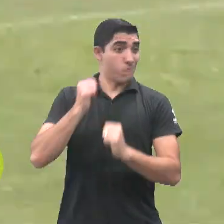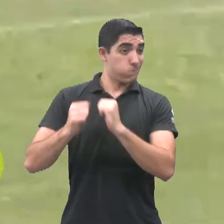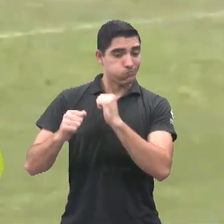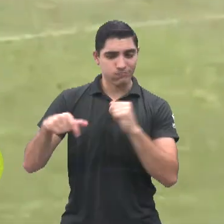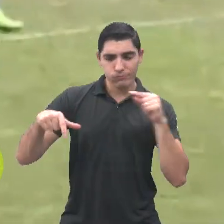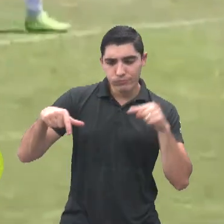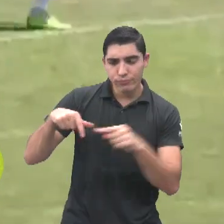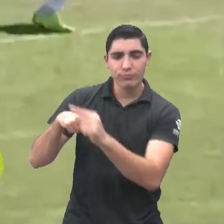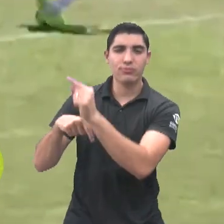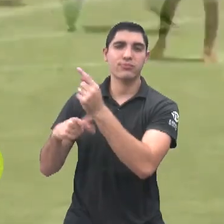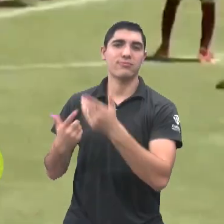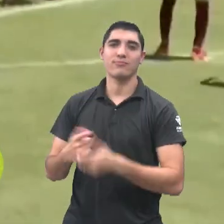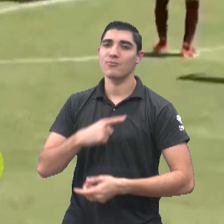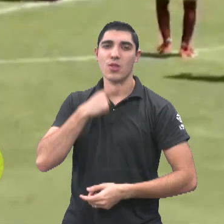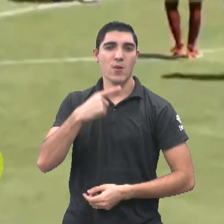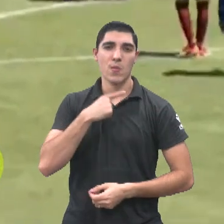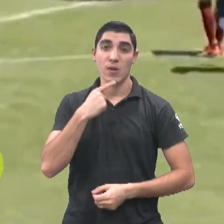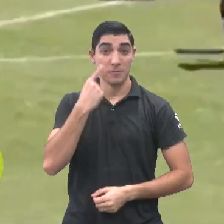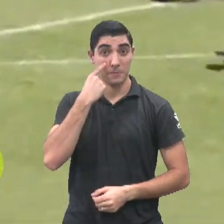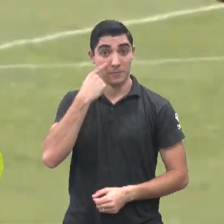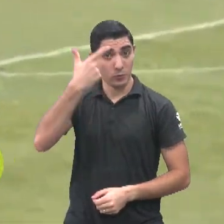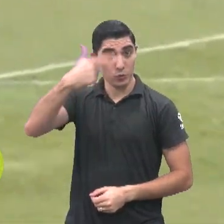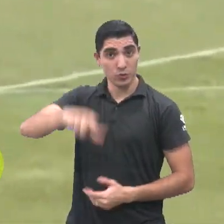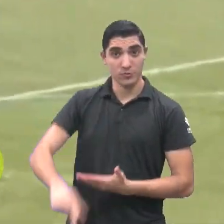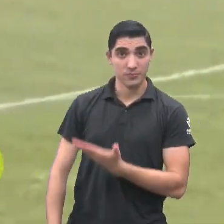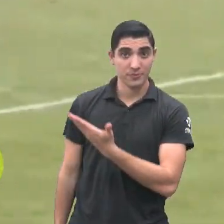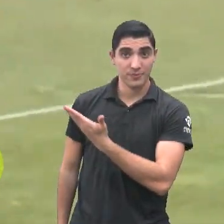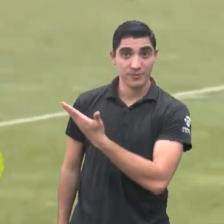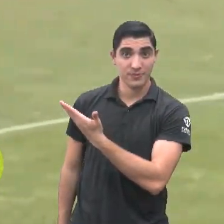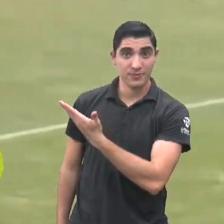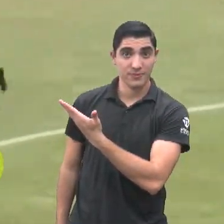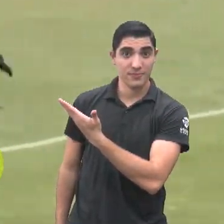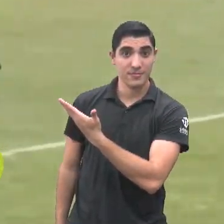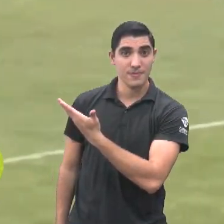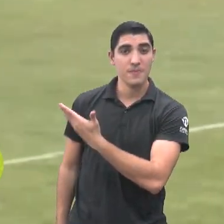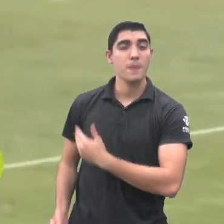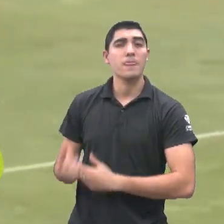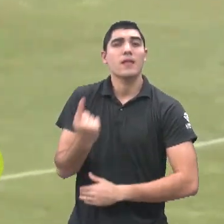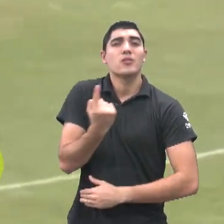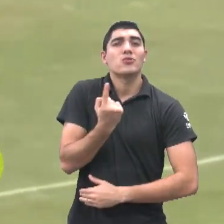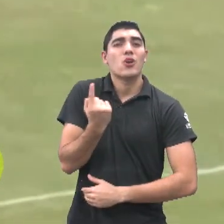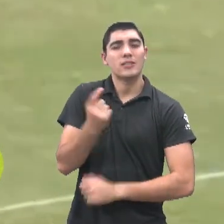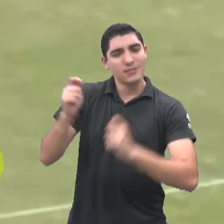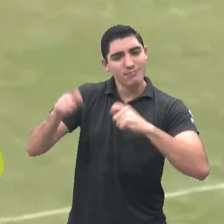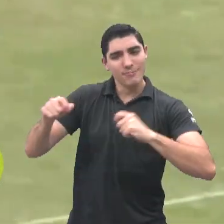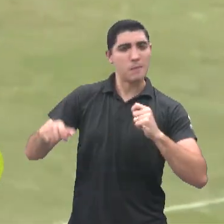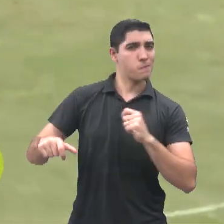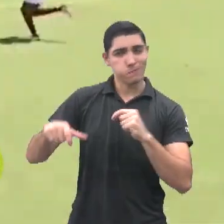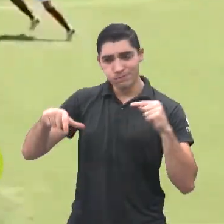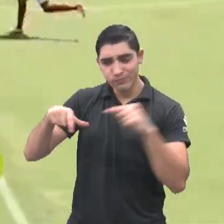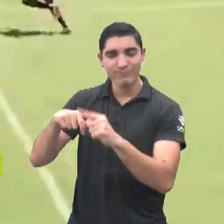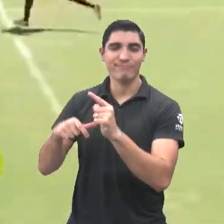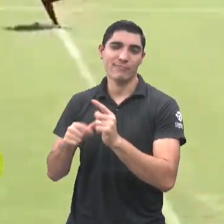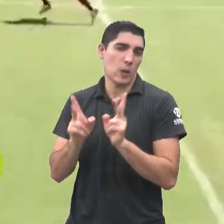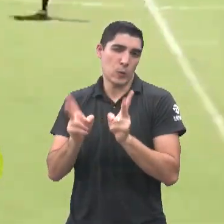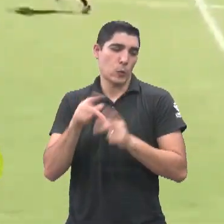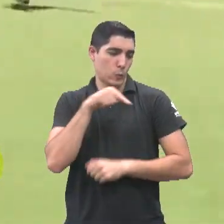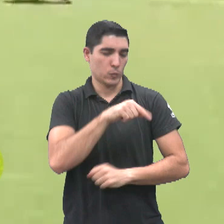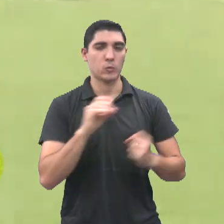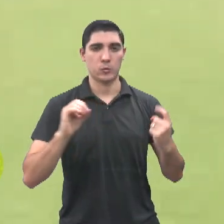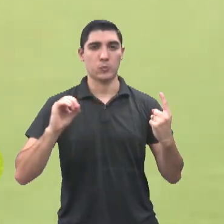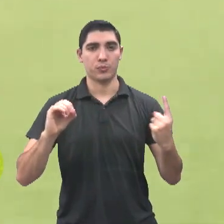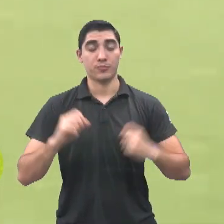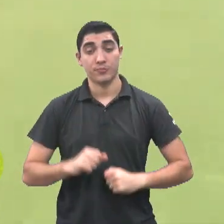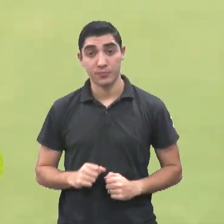em tiro de meta para o Juventus. Repare, subiu livre e errou a cabeçada, segue 1-0 moleque travesso. De novo Águia